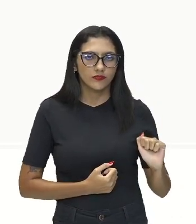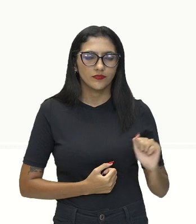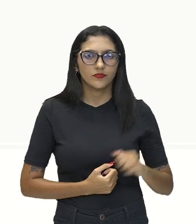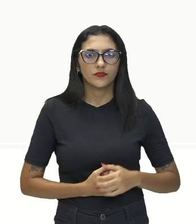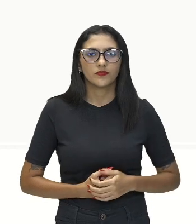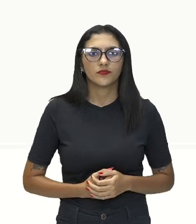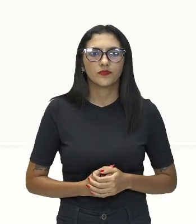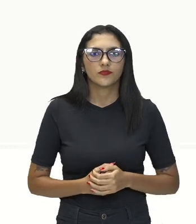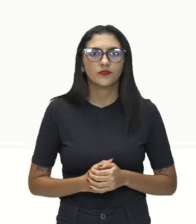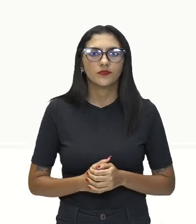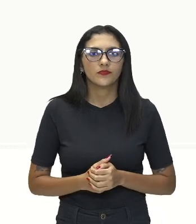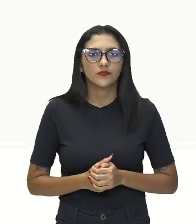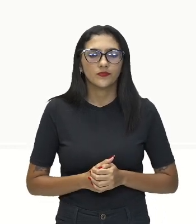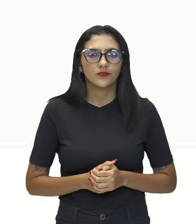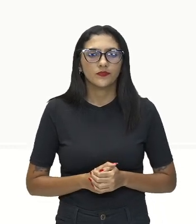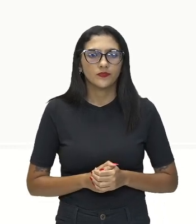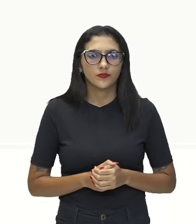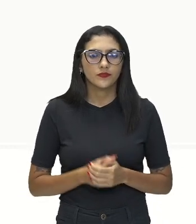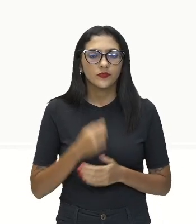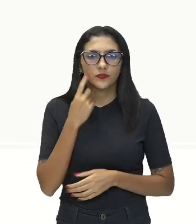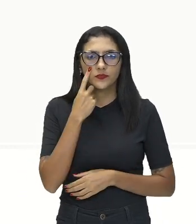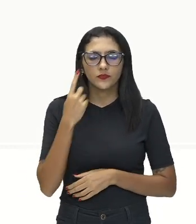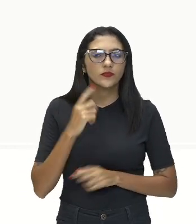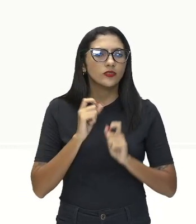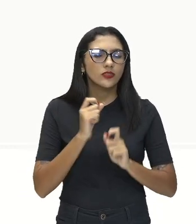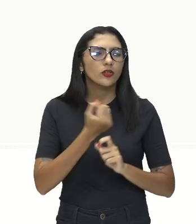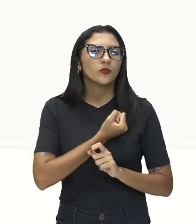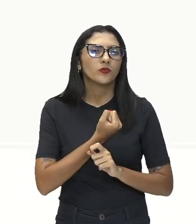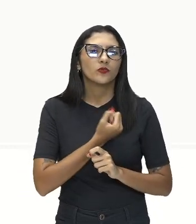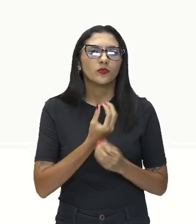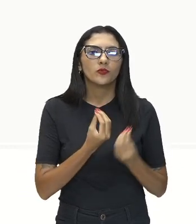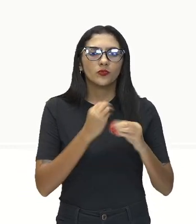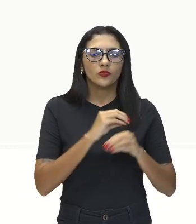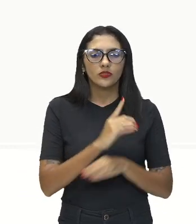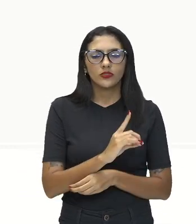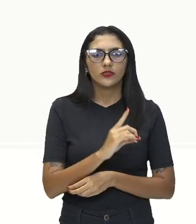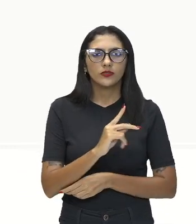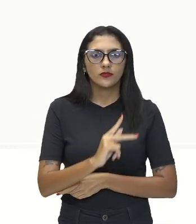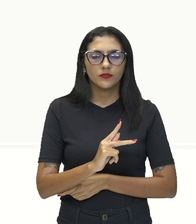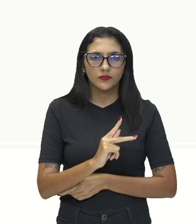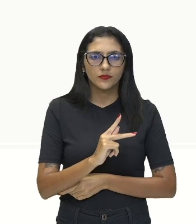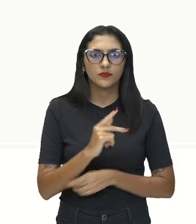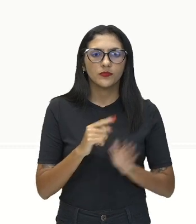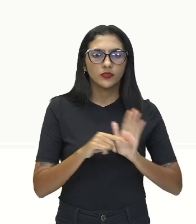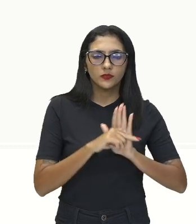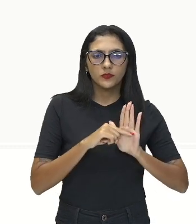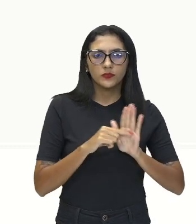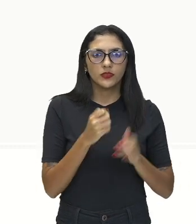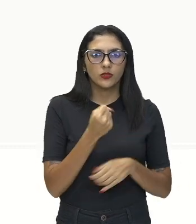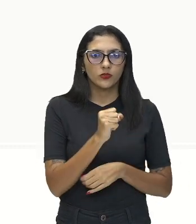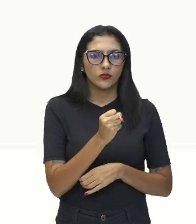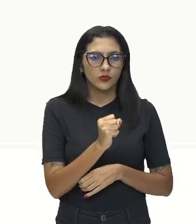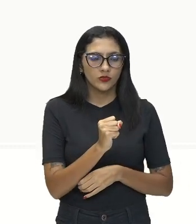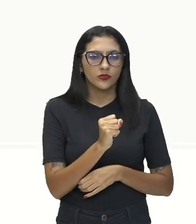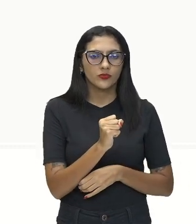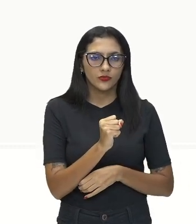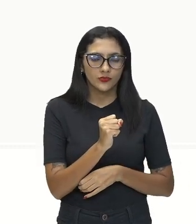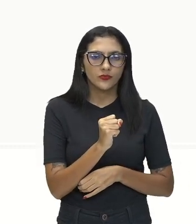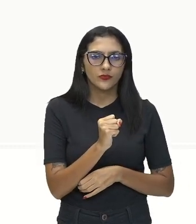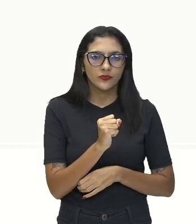Diagonal principal, né? Quem é a diagonal principal? menos 8,